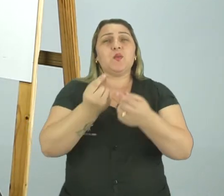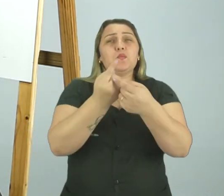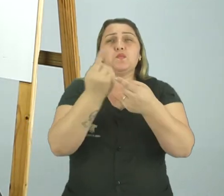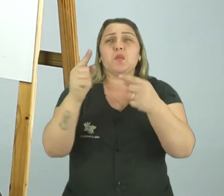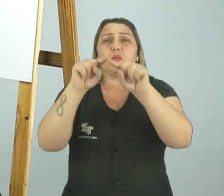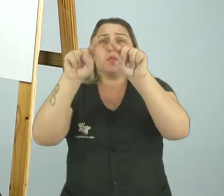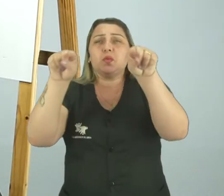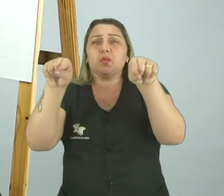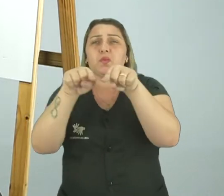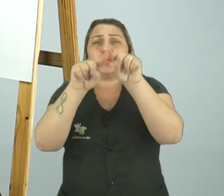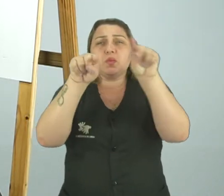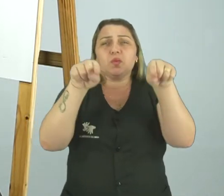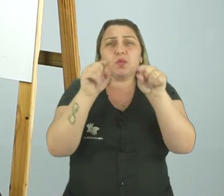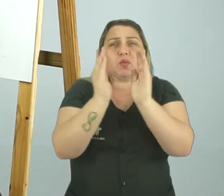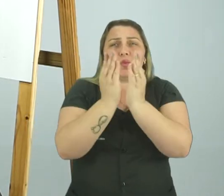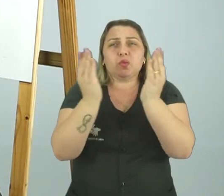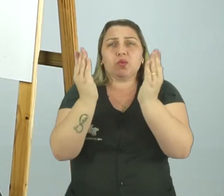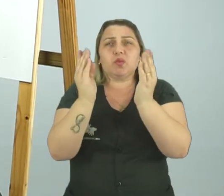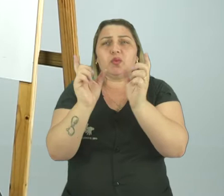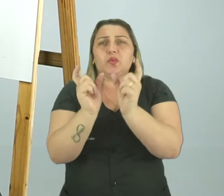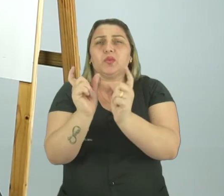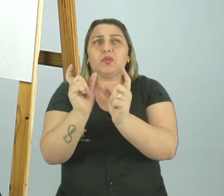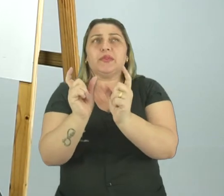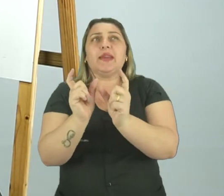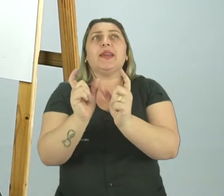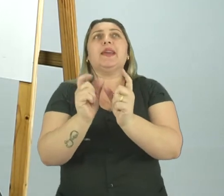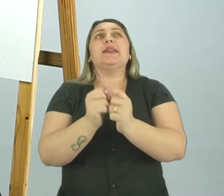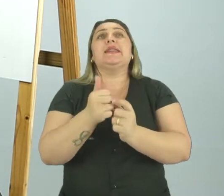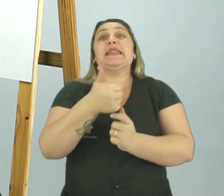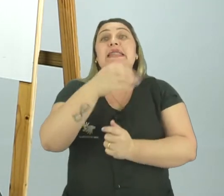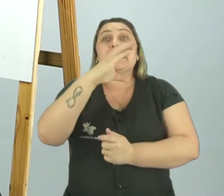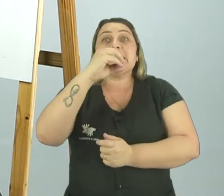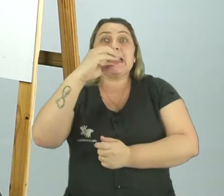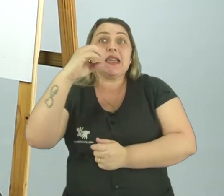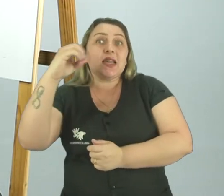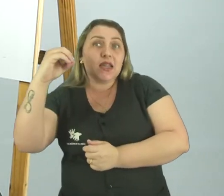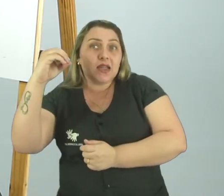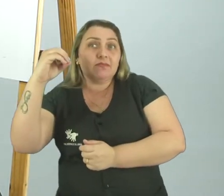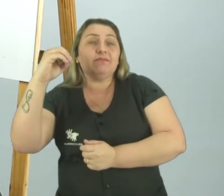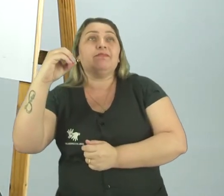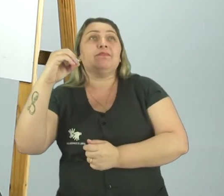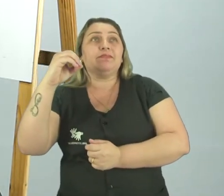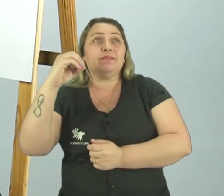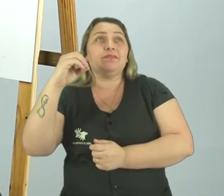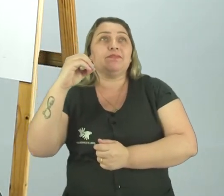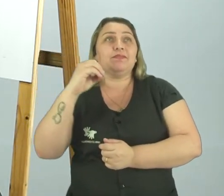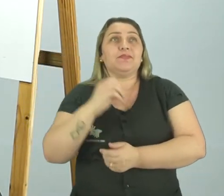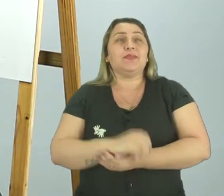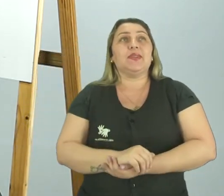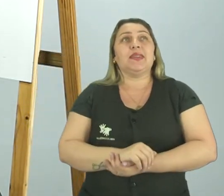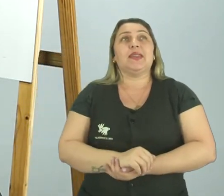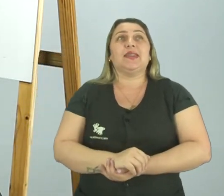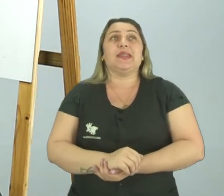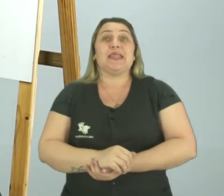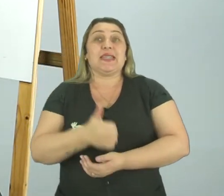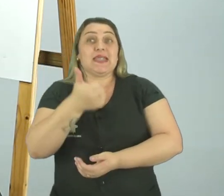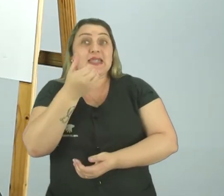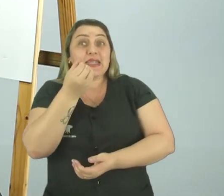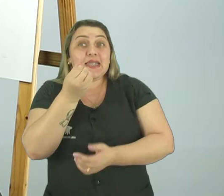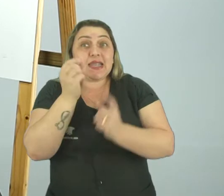quantos cubinhos pequenininhos de unidade? Aqui eu já vou ter 100. E esse número 6 aqui, então eu vou ter que